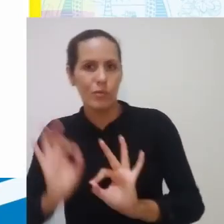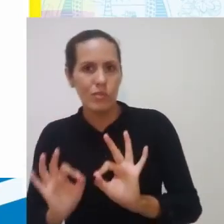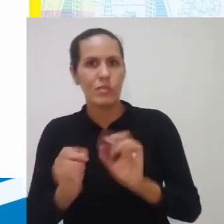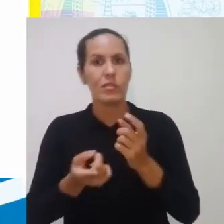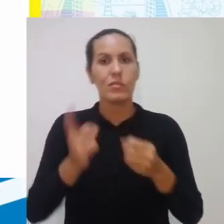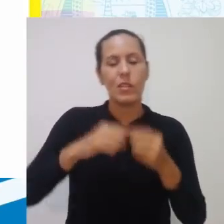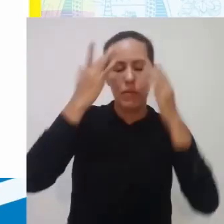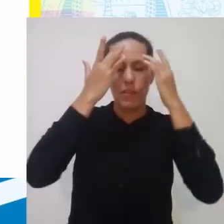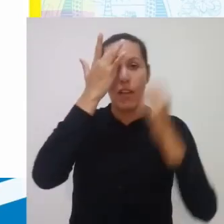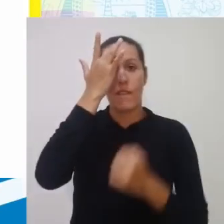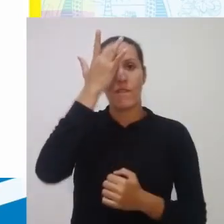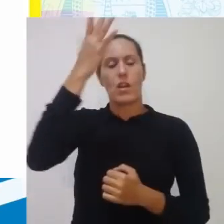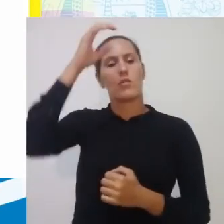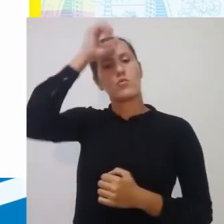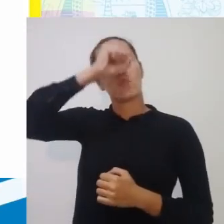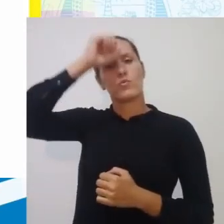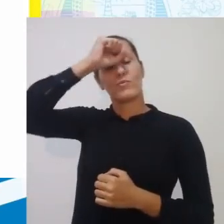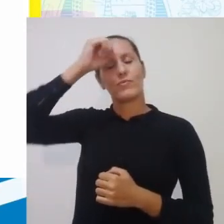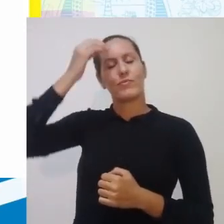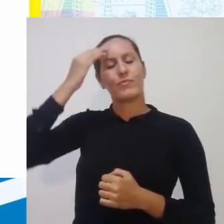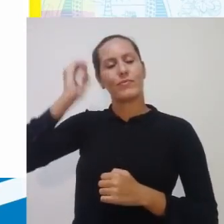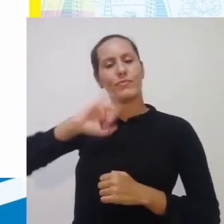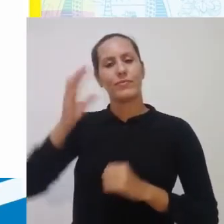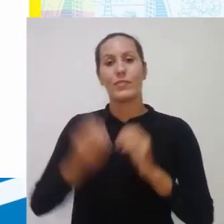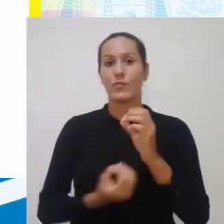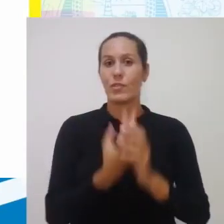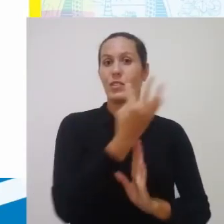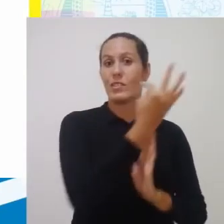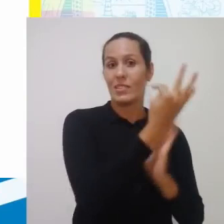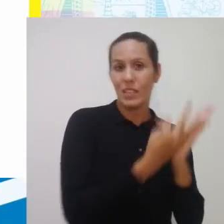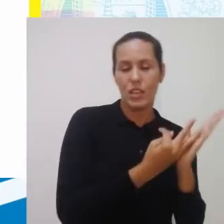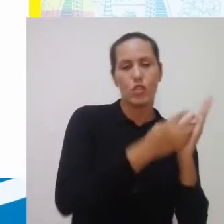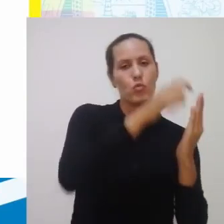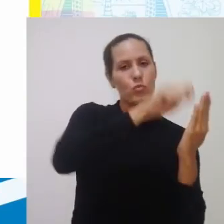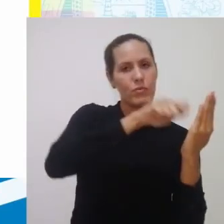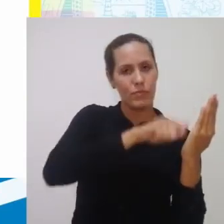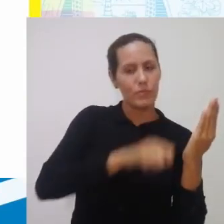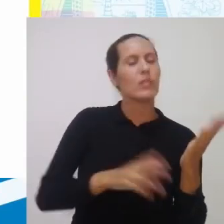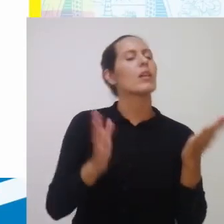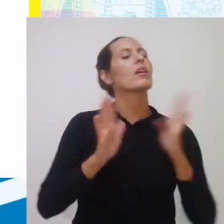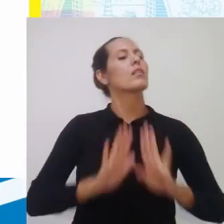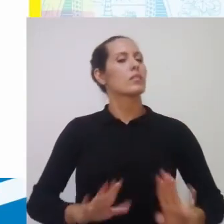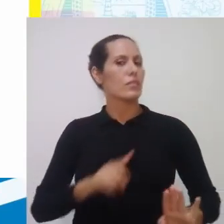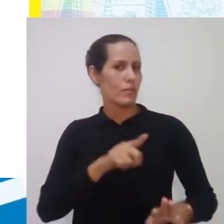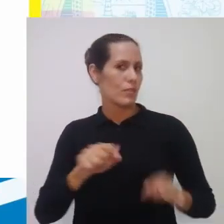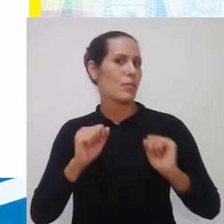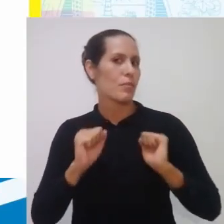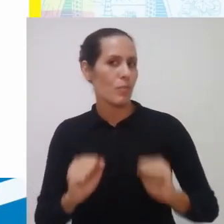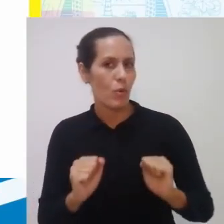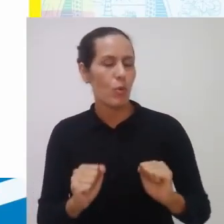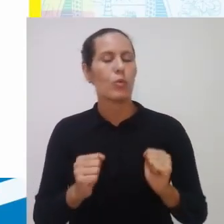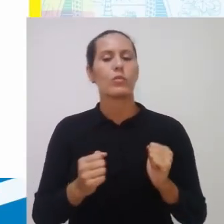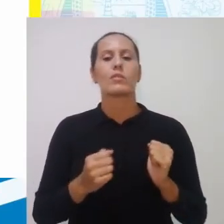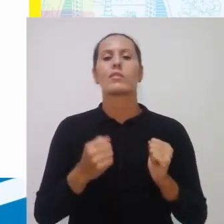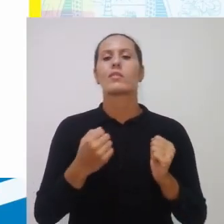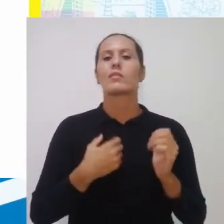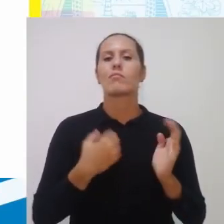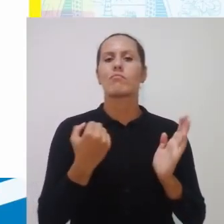está permitido, vai ficar mais fácil, na verdade, para você produzir o texto corrido. E aí sim você vai